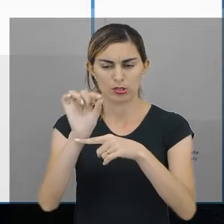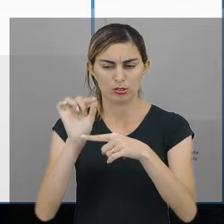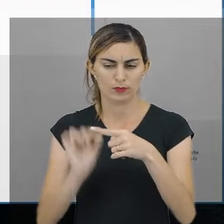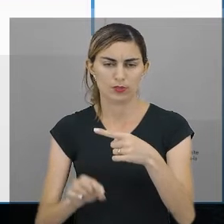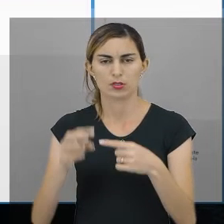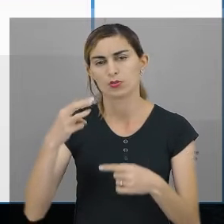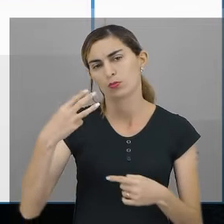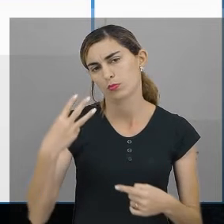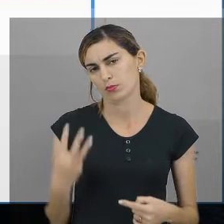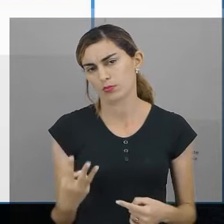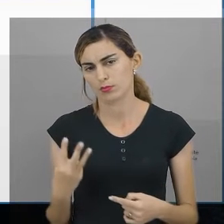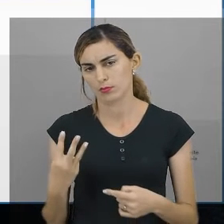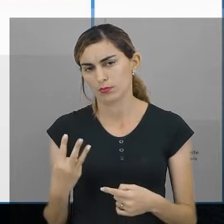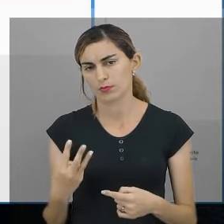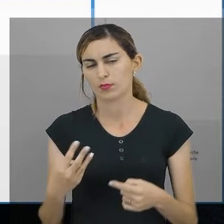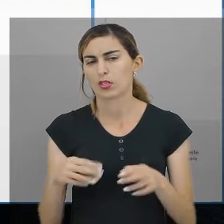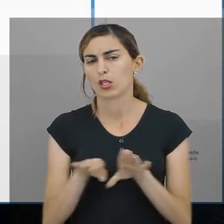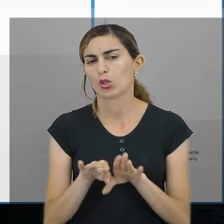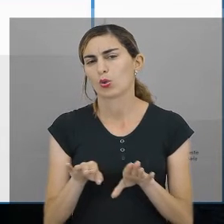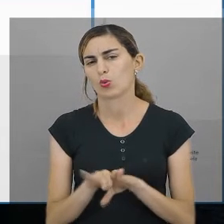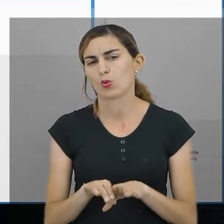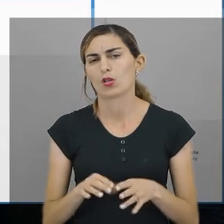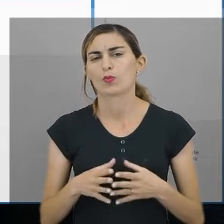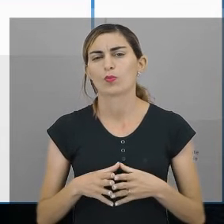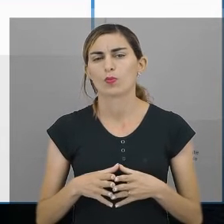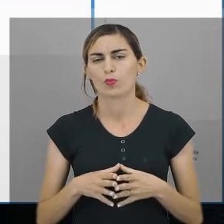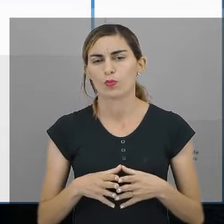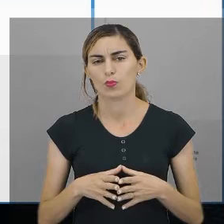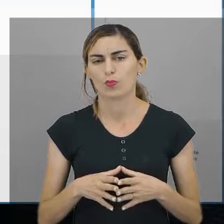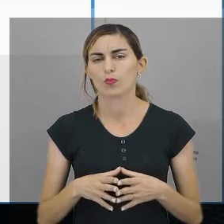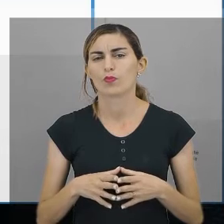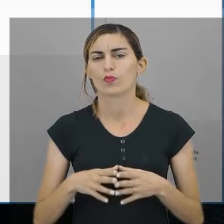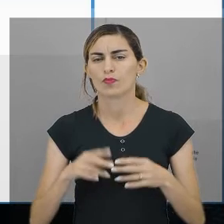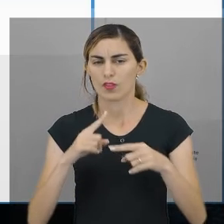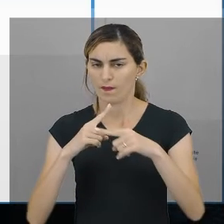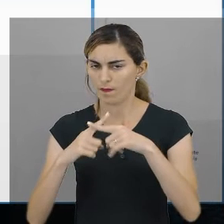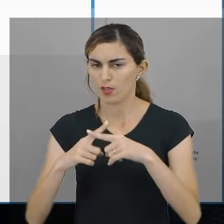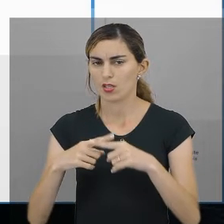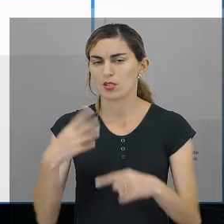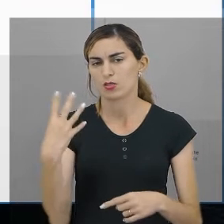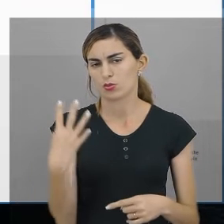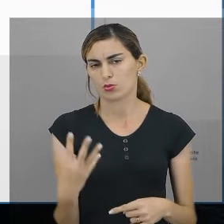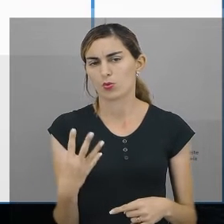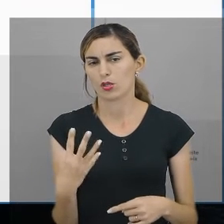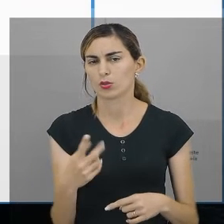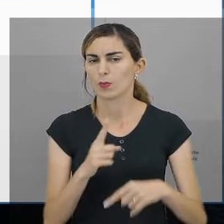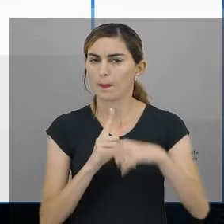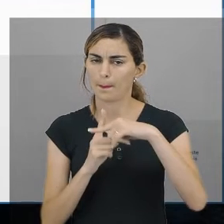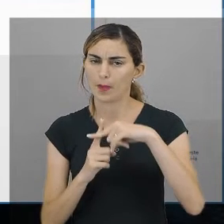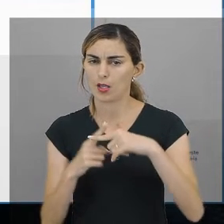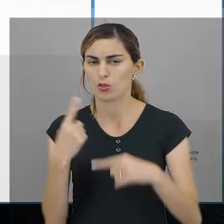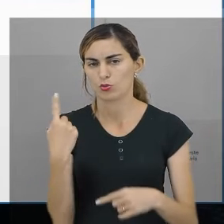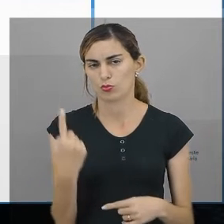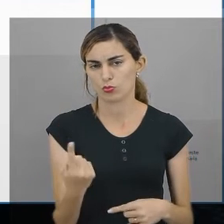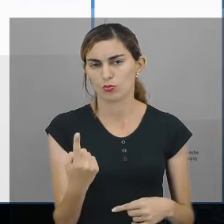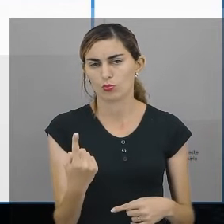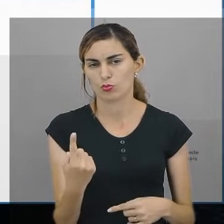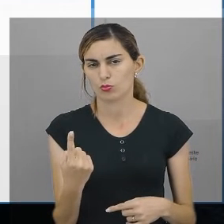3 é igual a isso aqui. Vezes 4 mais 1